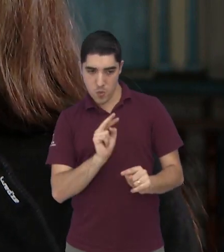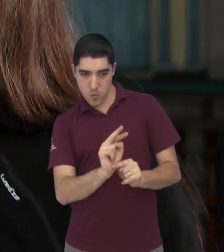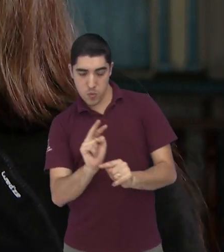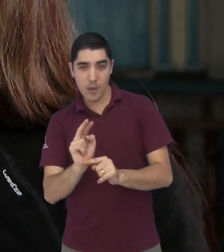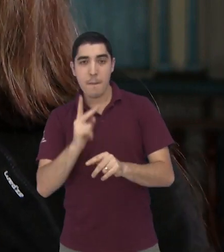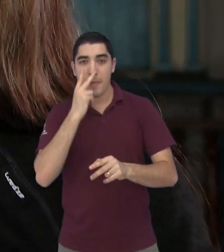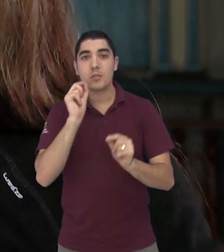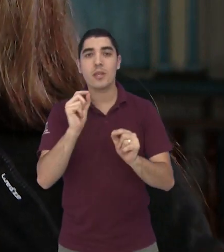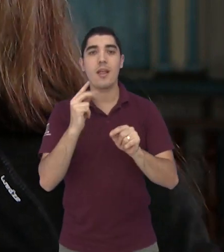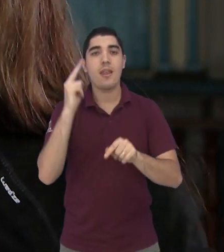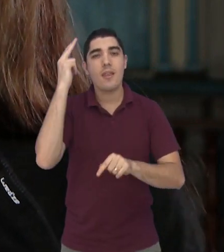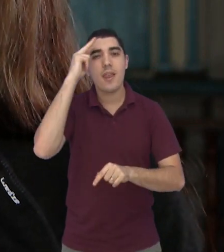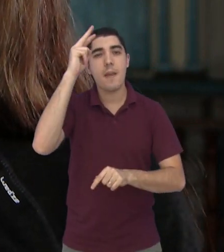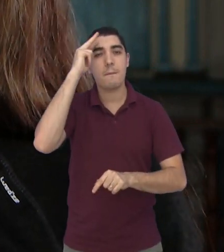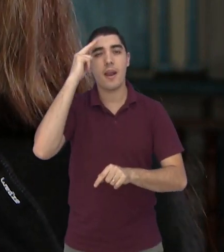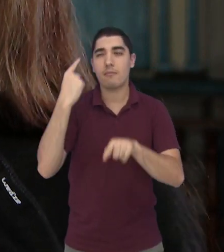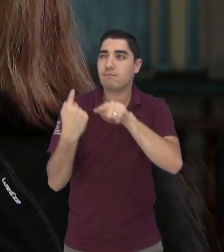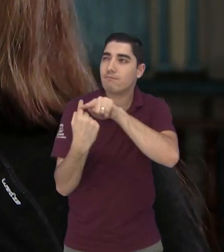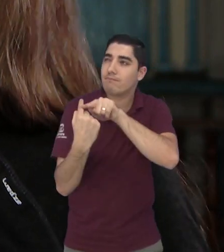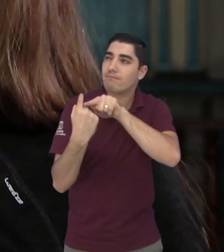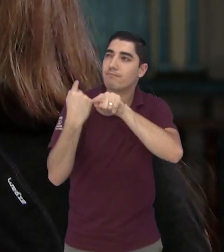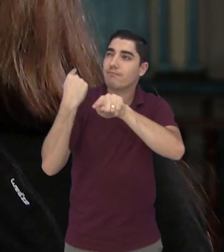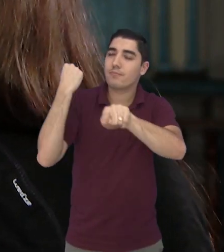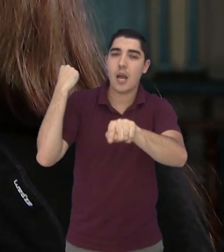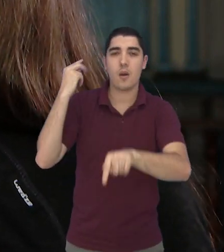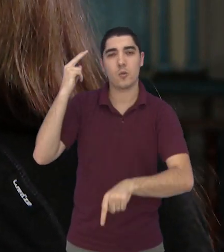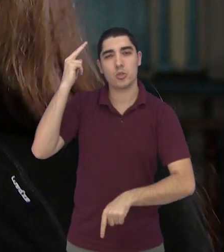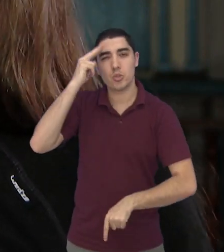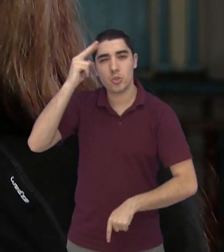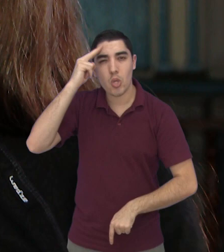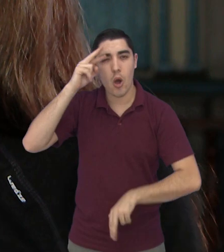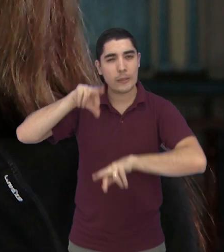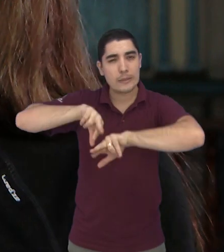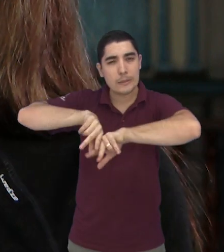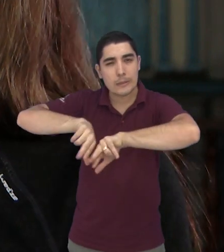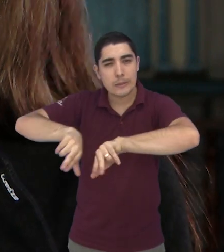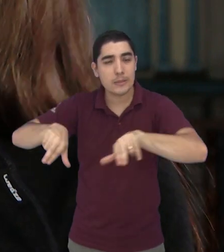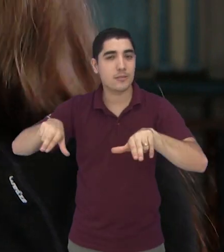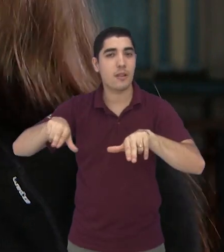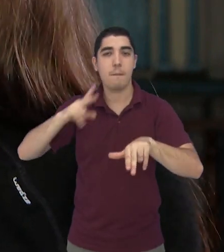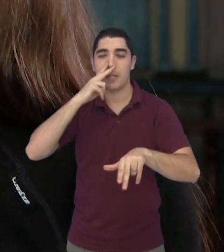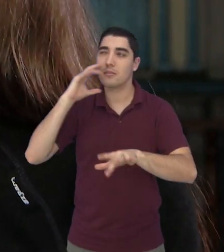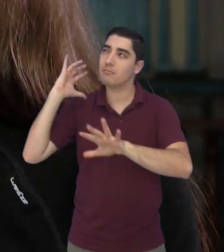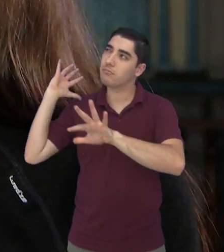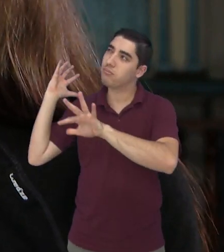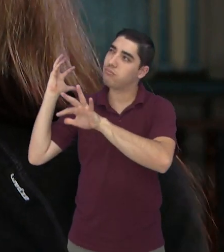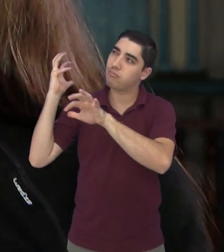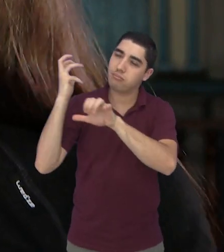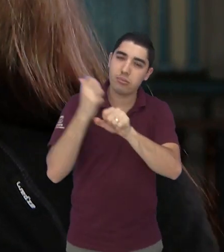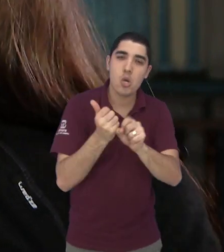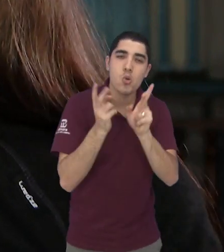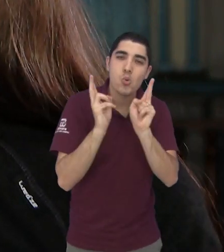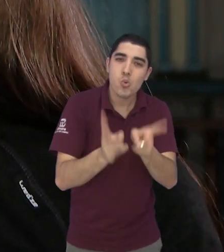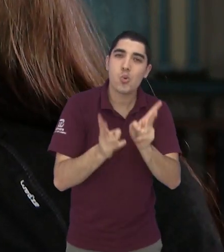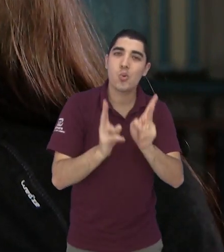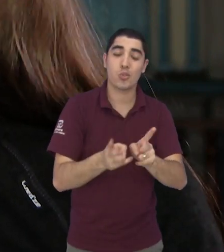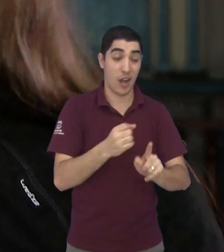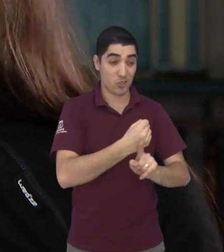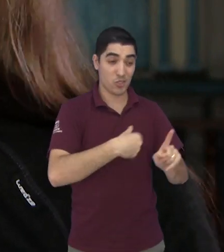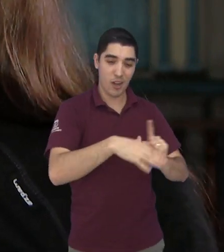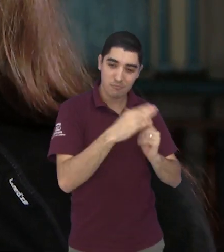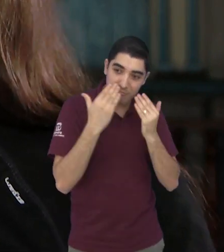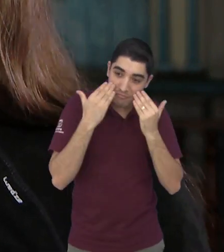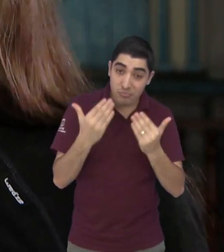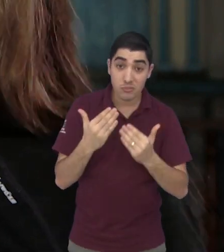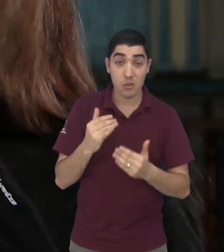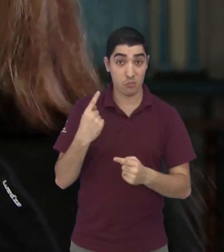ressignificando, recolhendo as simbologias desses patrimônios e trazendo de volta para a sociedade. Nós estamos vivendo num mundo em que daqui